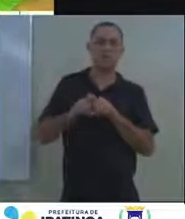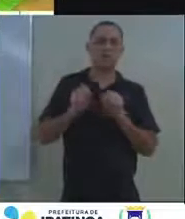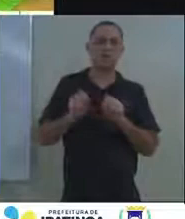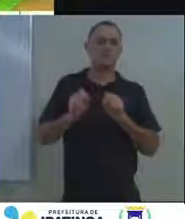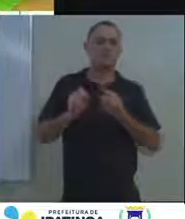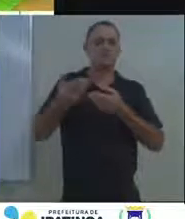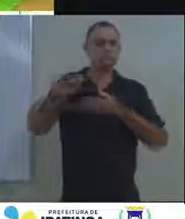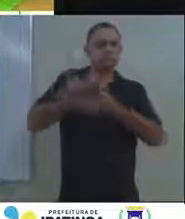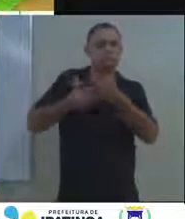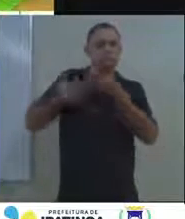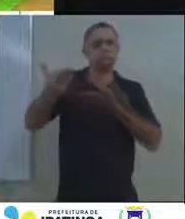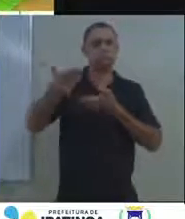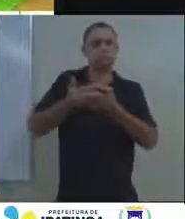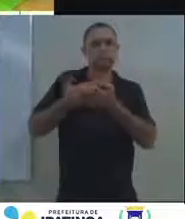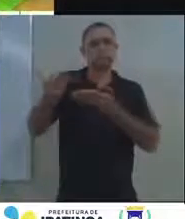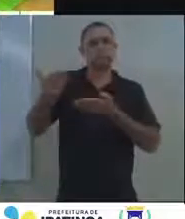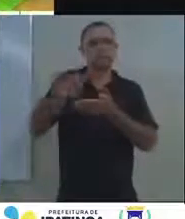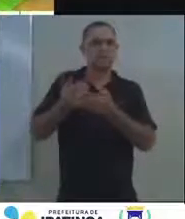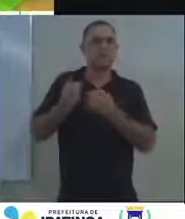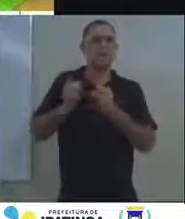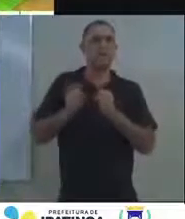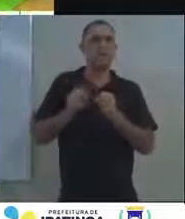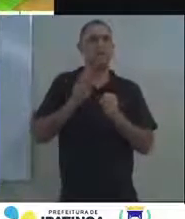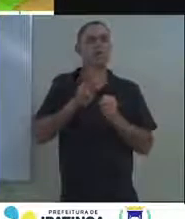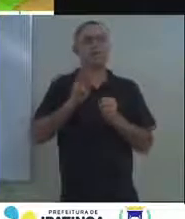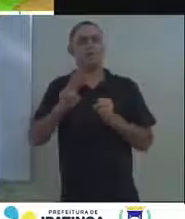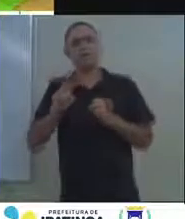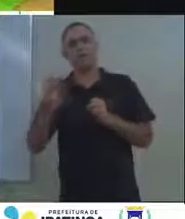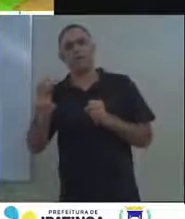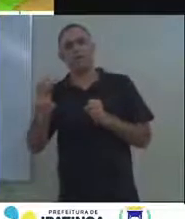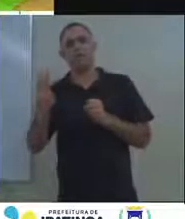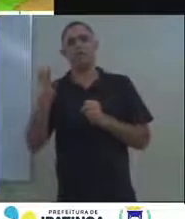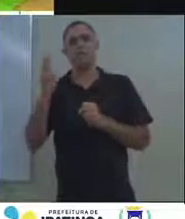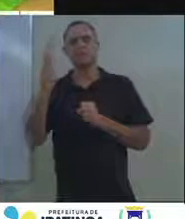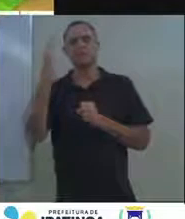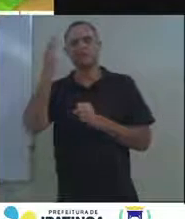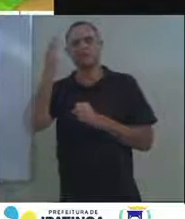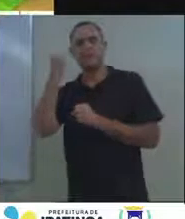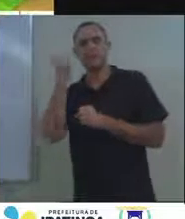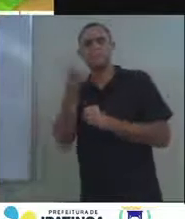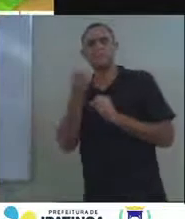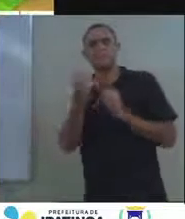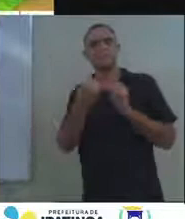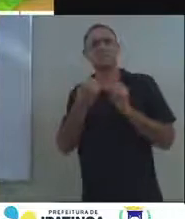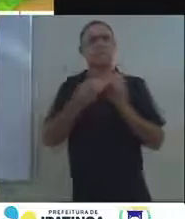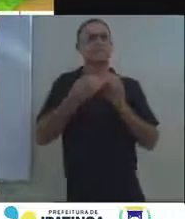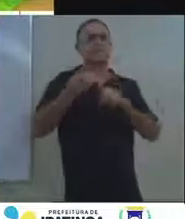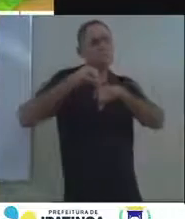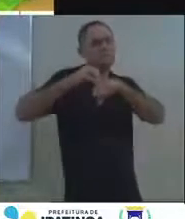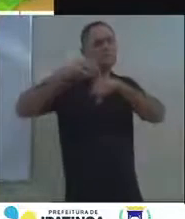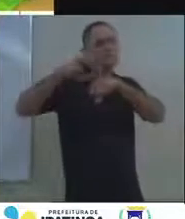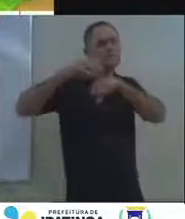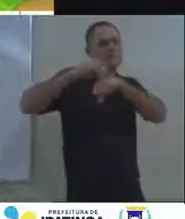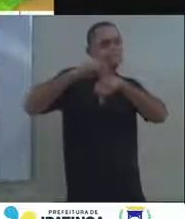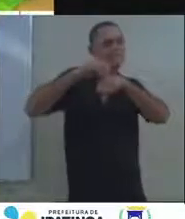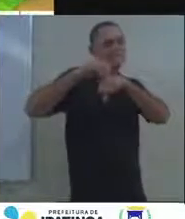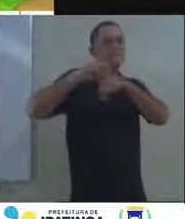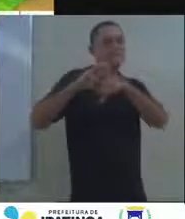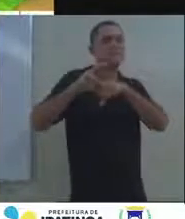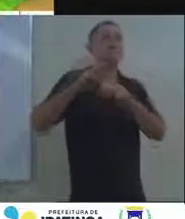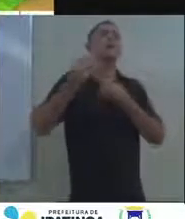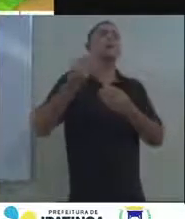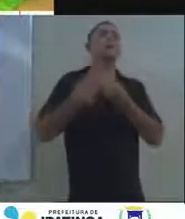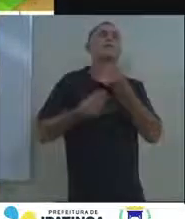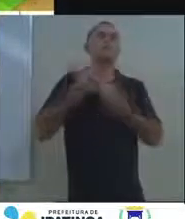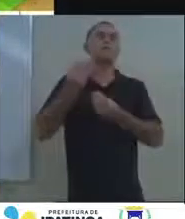as especificações que são que a gente sugere para utilização do microfone em sala de aula, que ele é a caixinha